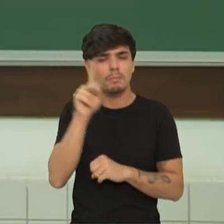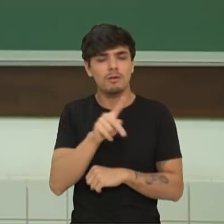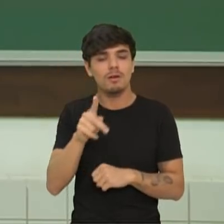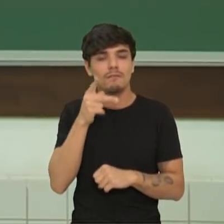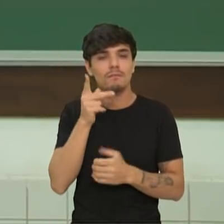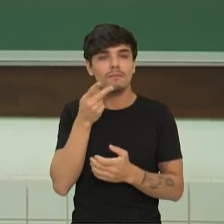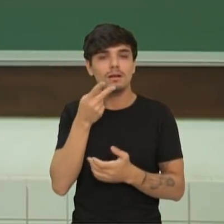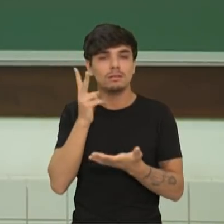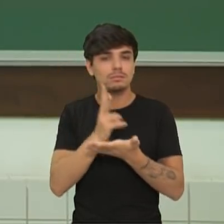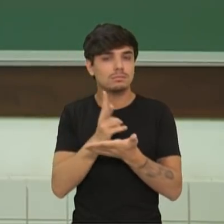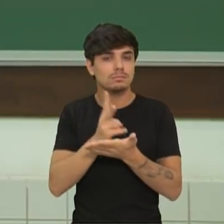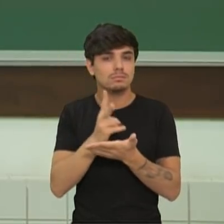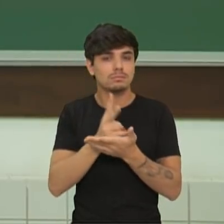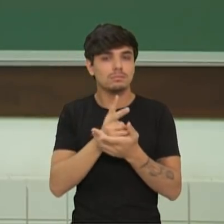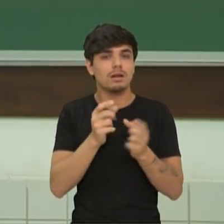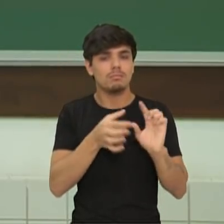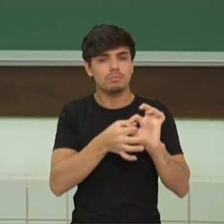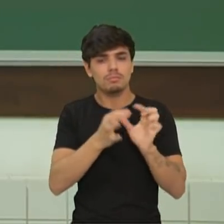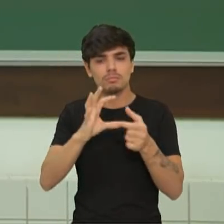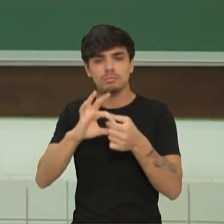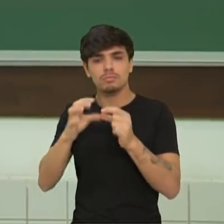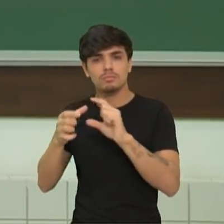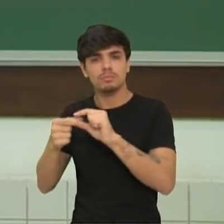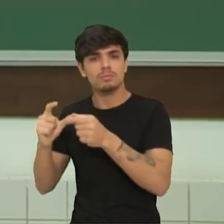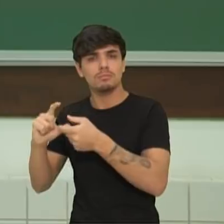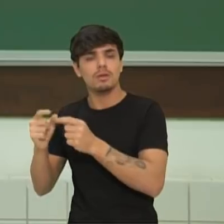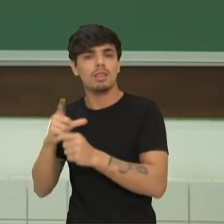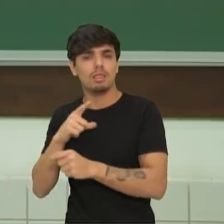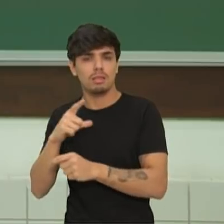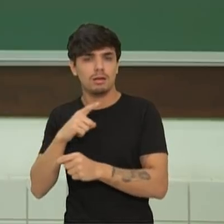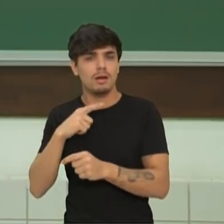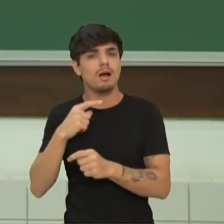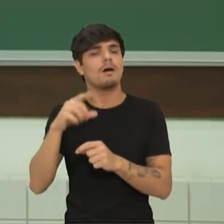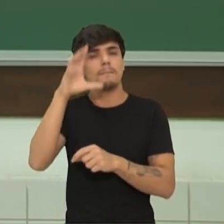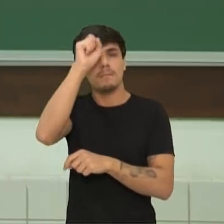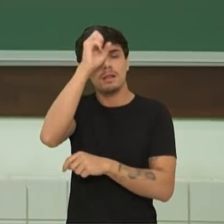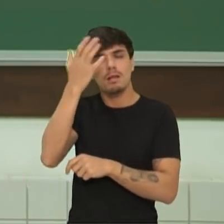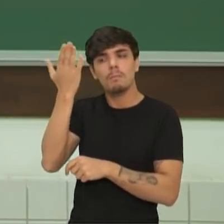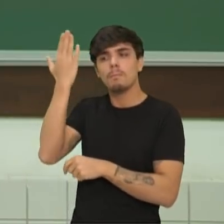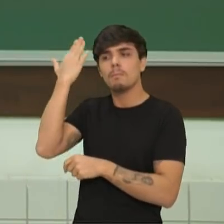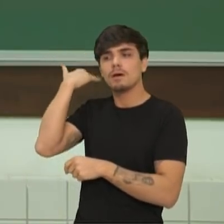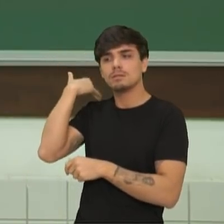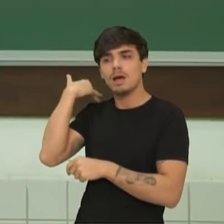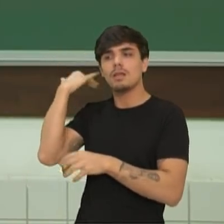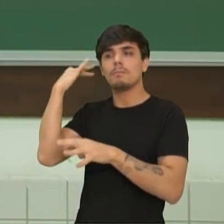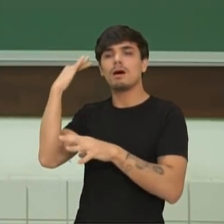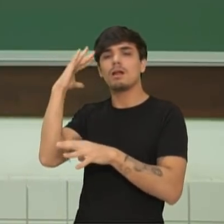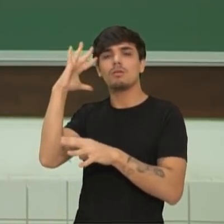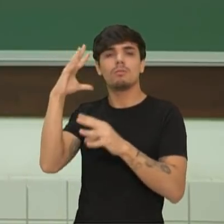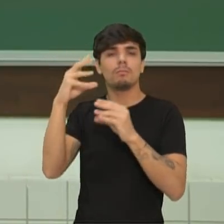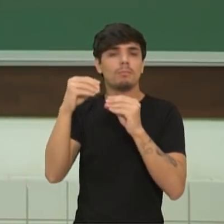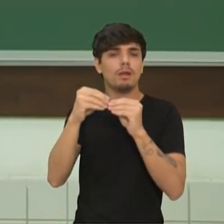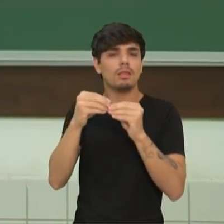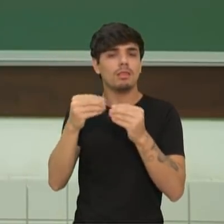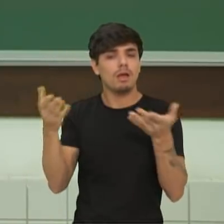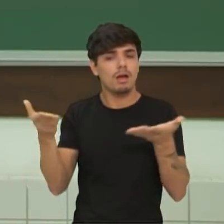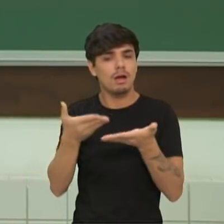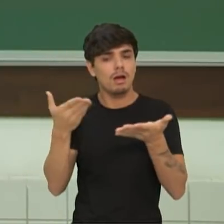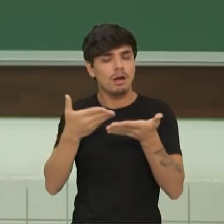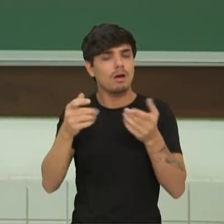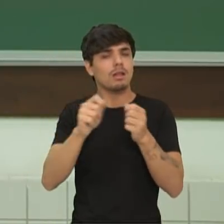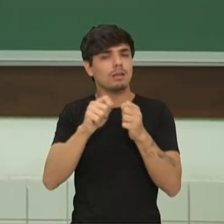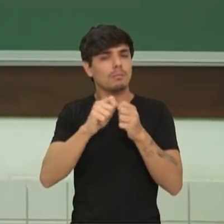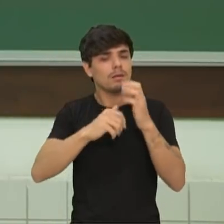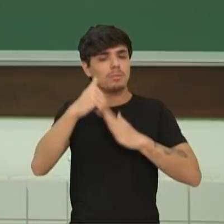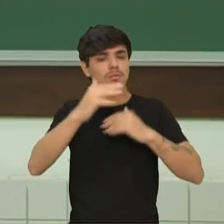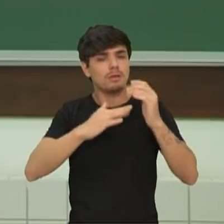uma corrente com elos interligados. Então, nós aprendemos o passado para compreender o presente e construirmos um